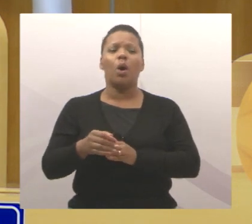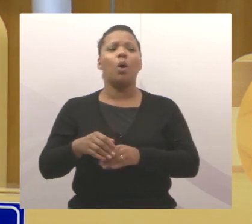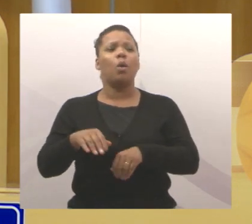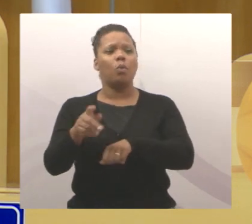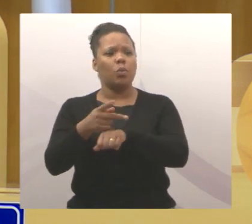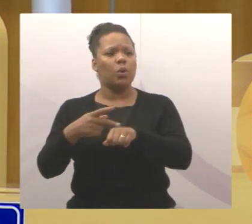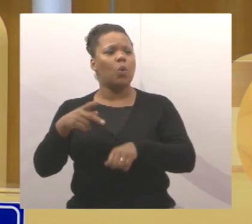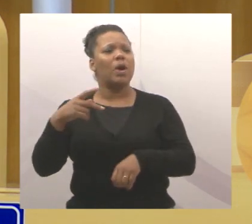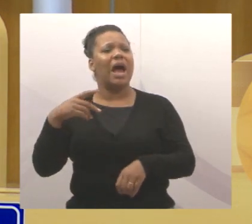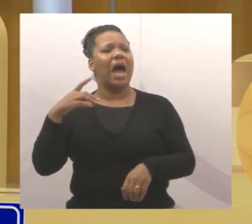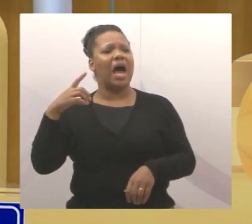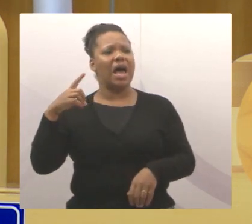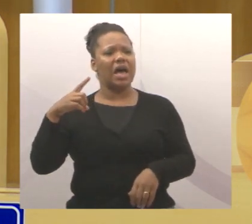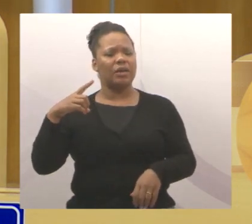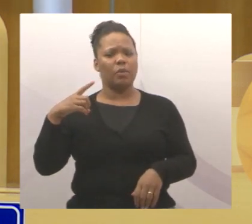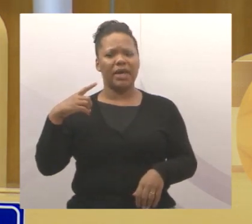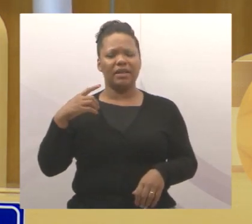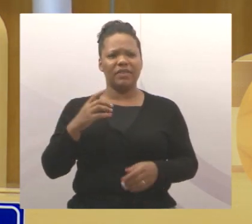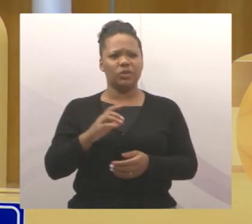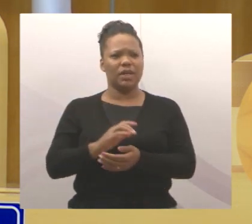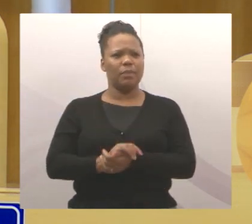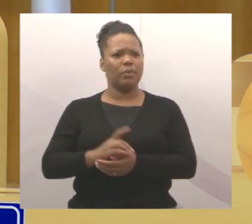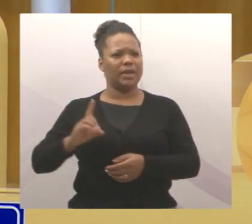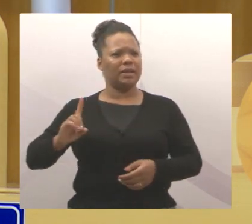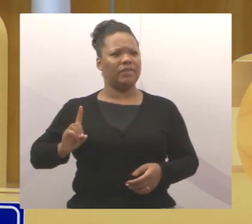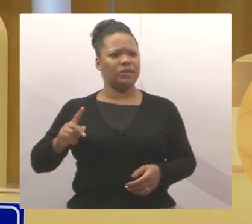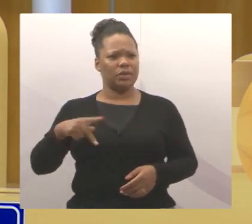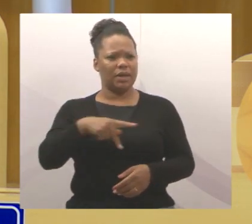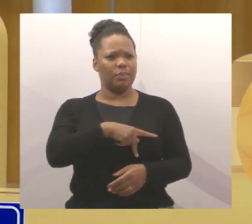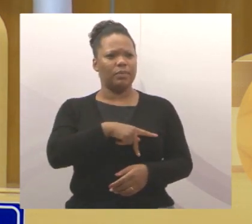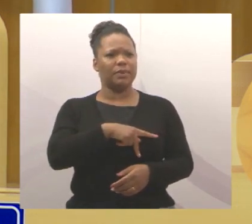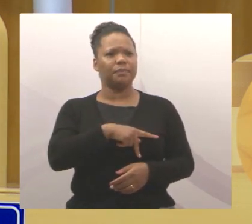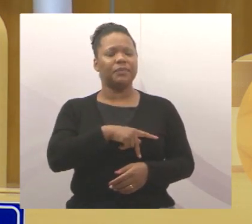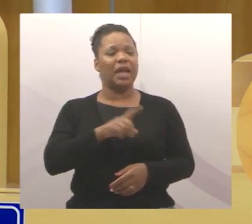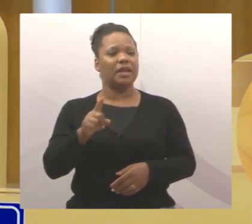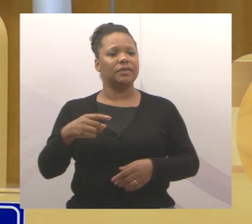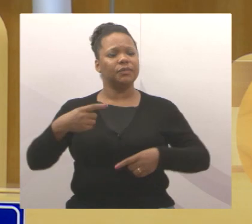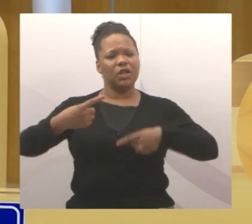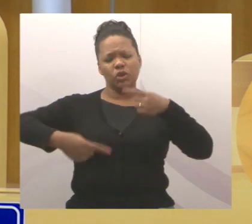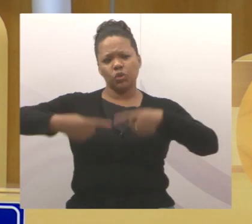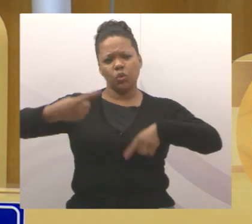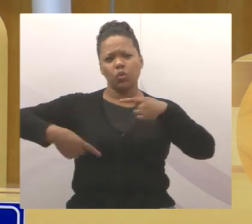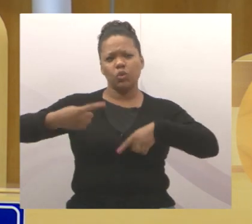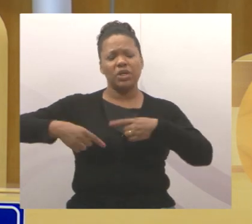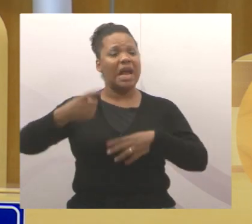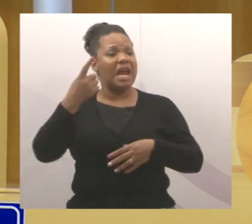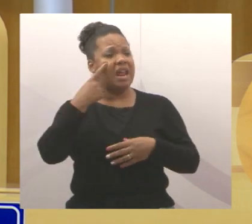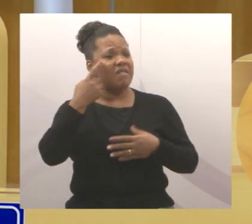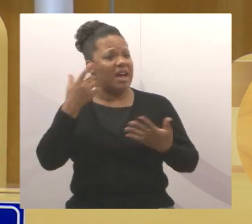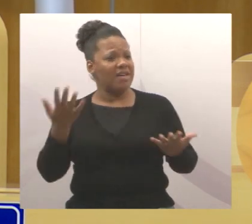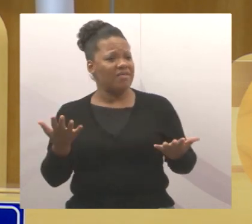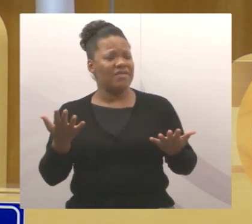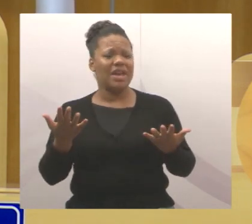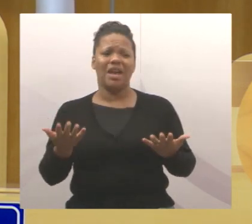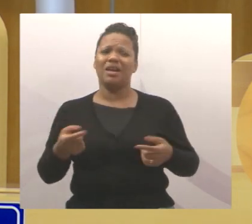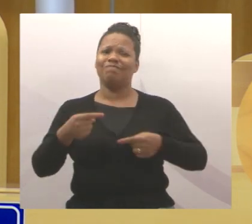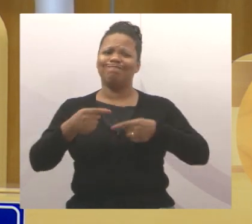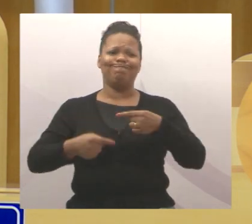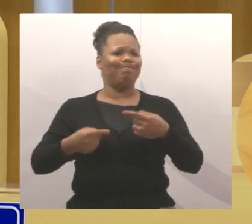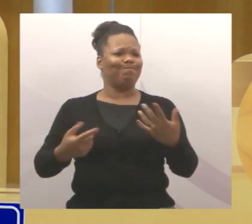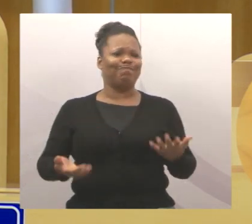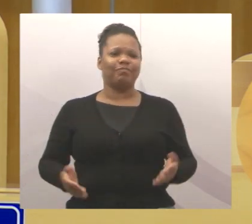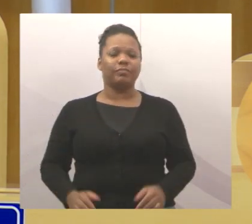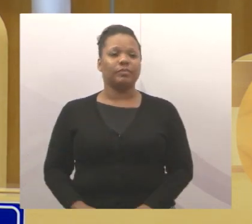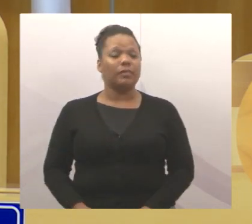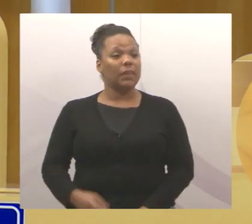Pública, vão até a Defensoria Pública, porque ela vai discutir essa recomendação e vai rever, porque isso é um absurdo.